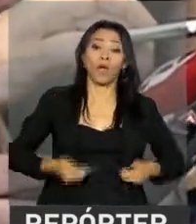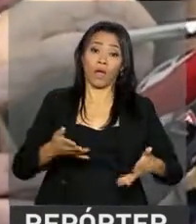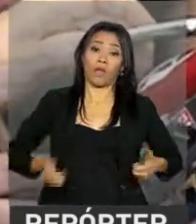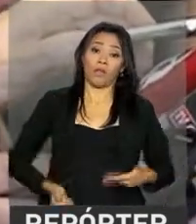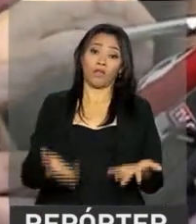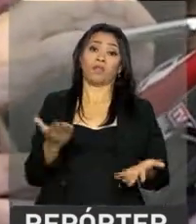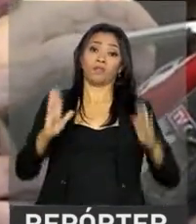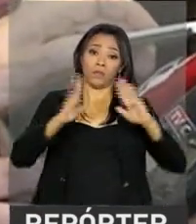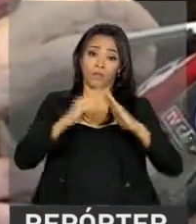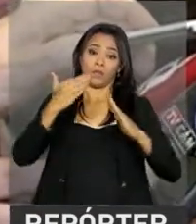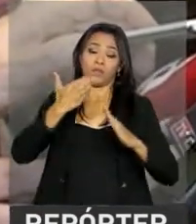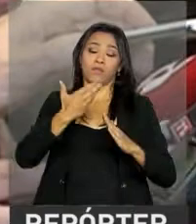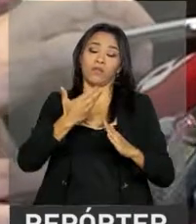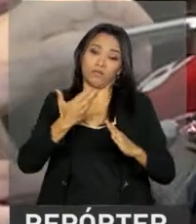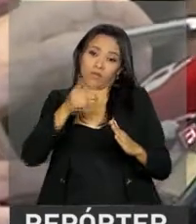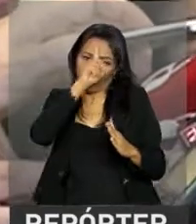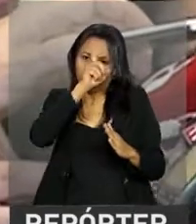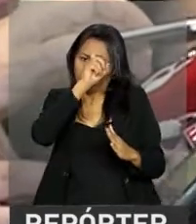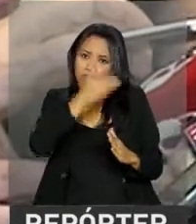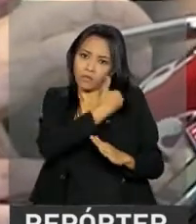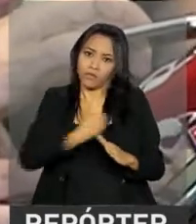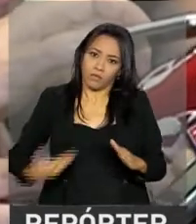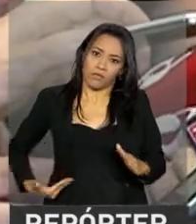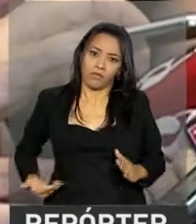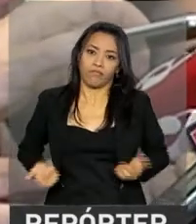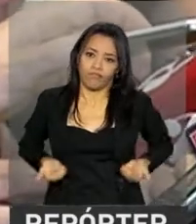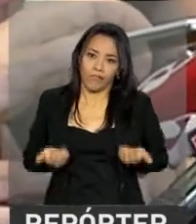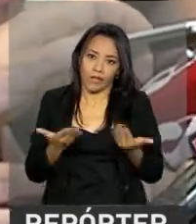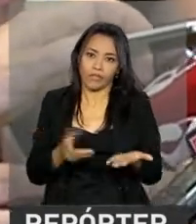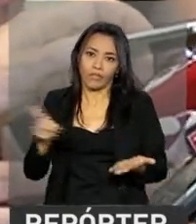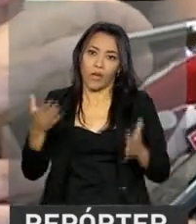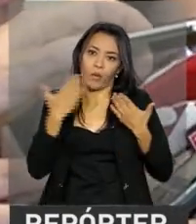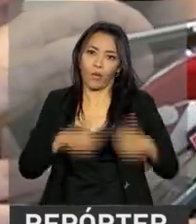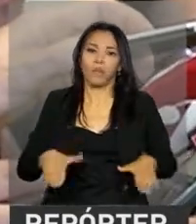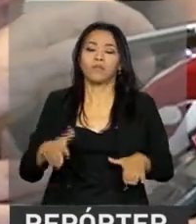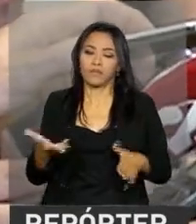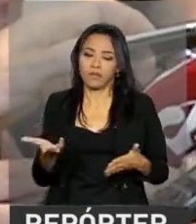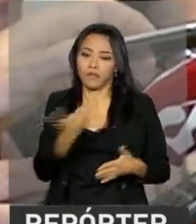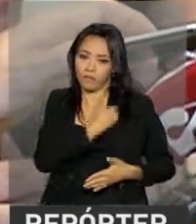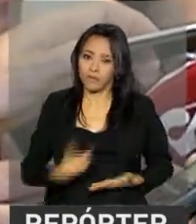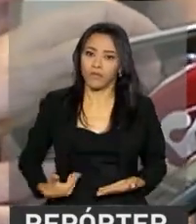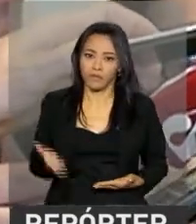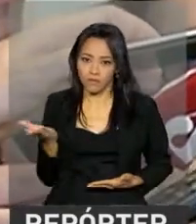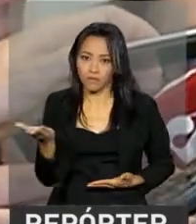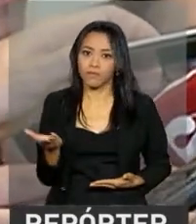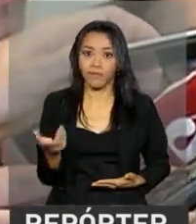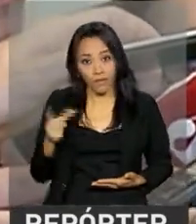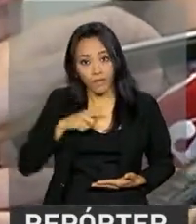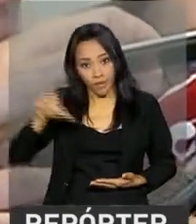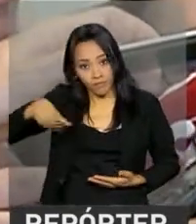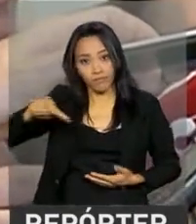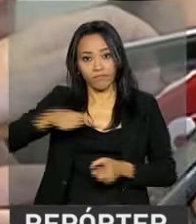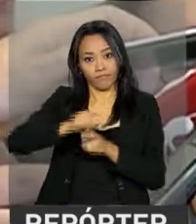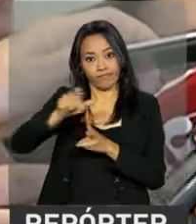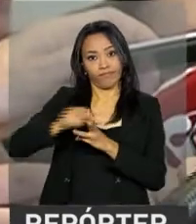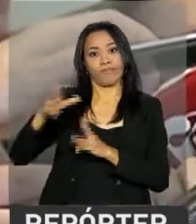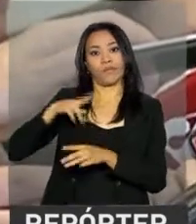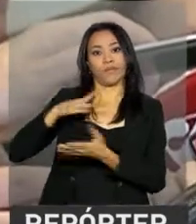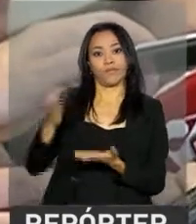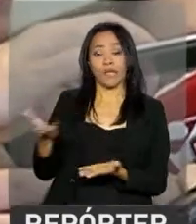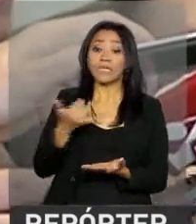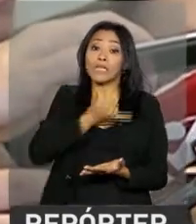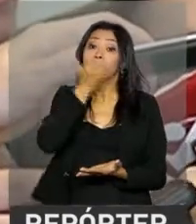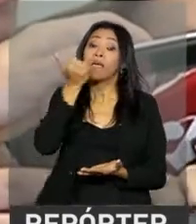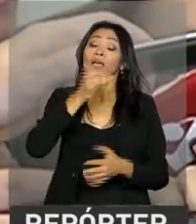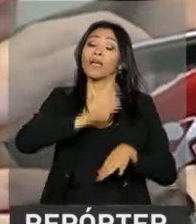que prestou serviço possa ele mesmo se ressarcir esses valores isso depende de uma aprovação da